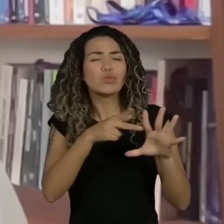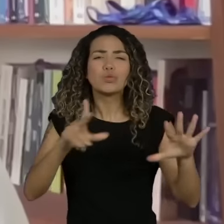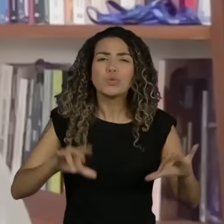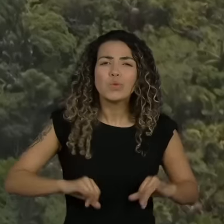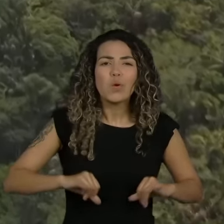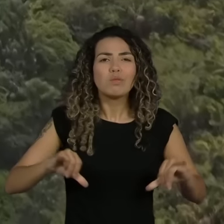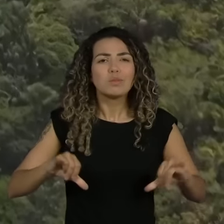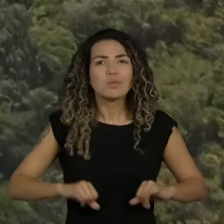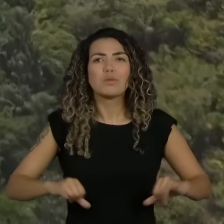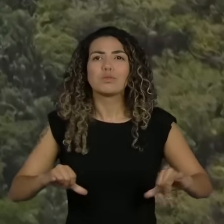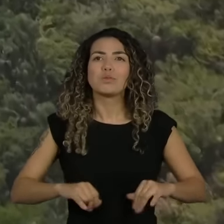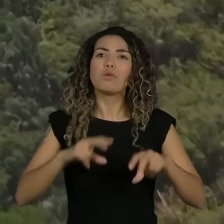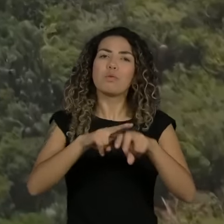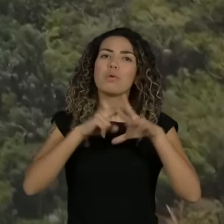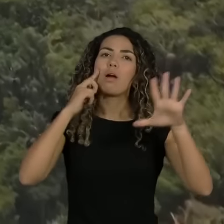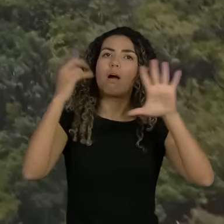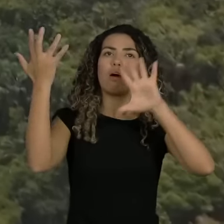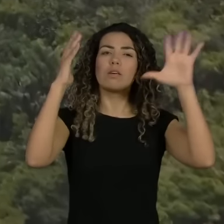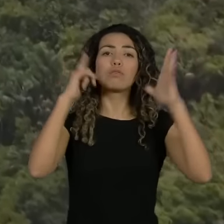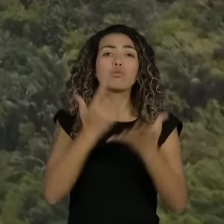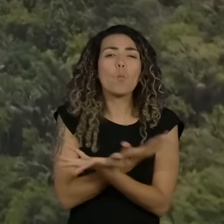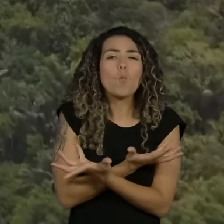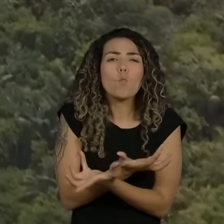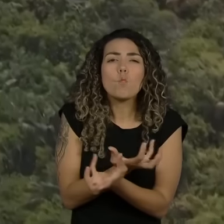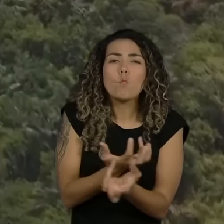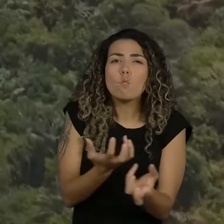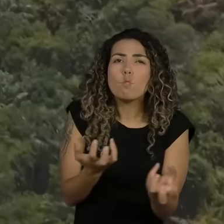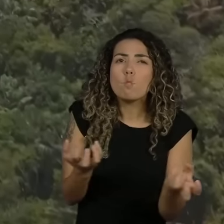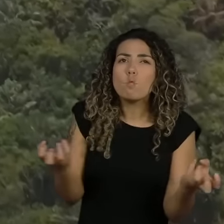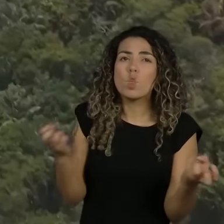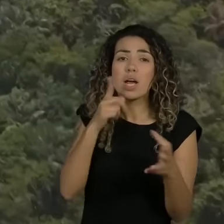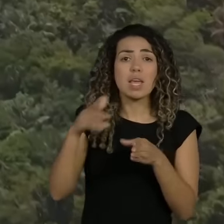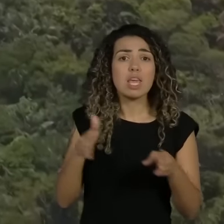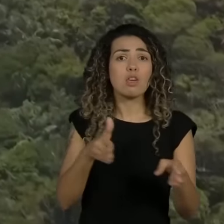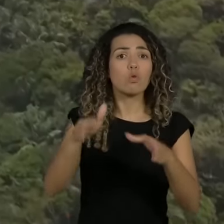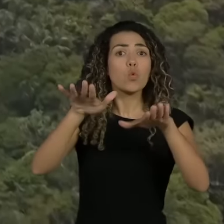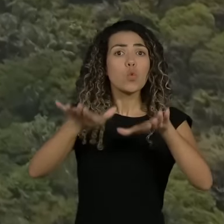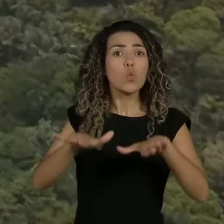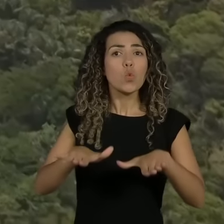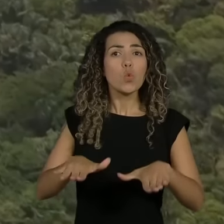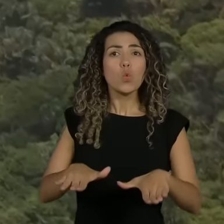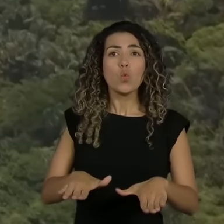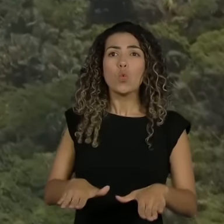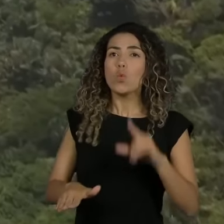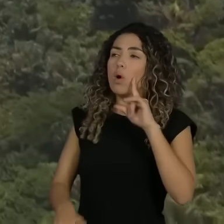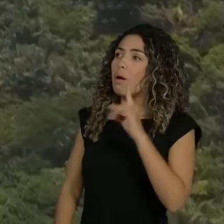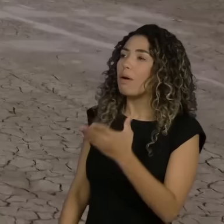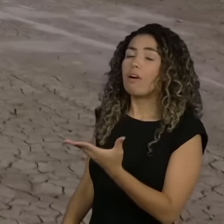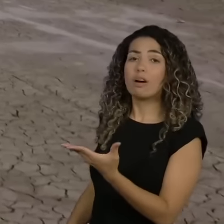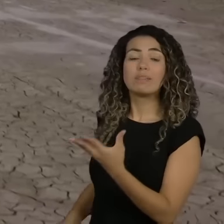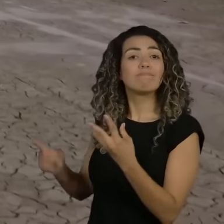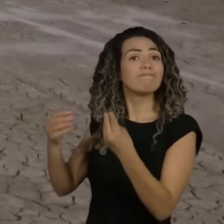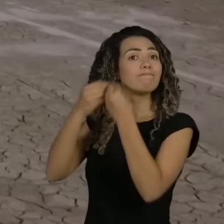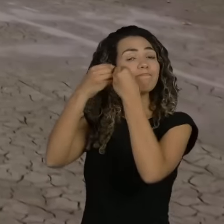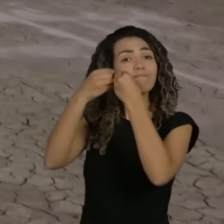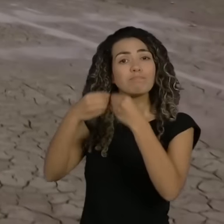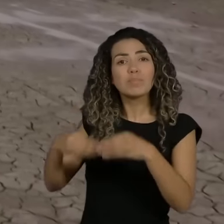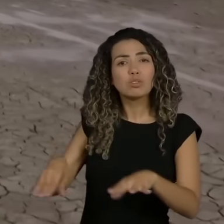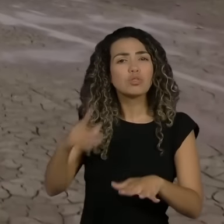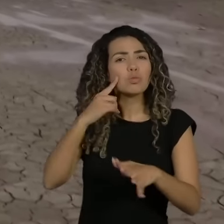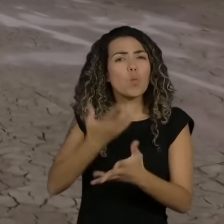mudanças climáticas. Algumas secas que houveram na Amazônia, por exemplo, e o quanto que isso impede o deslocamento dessas pessoas